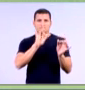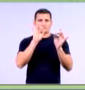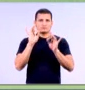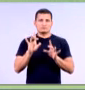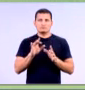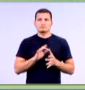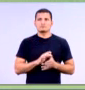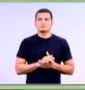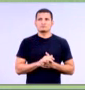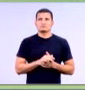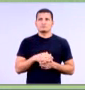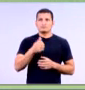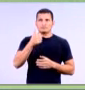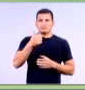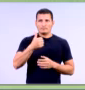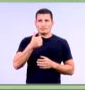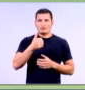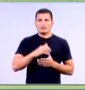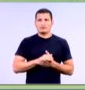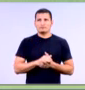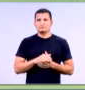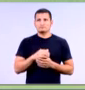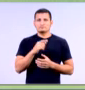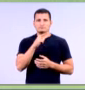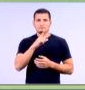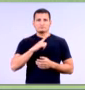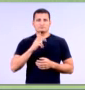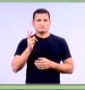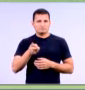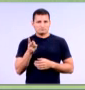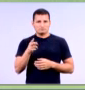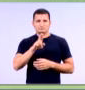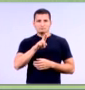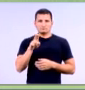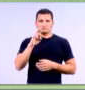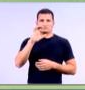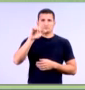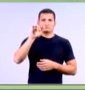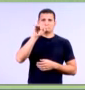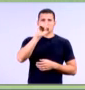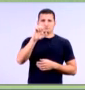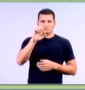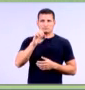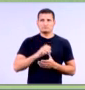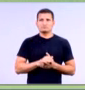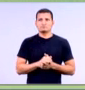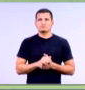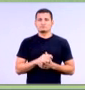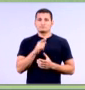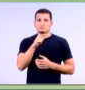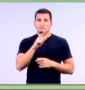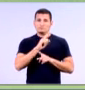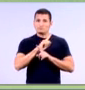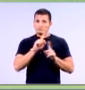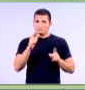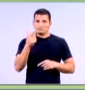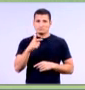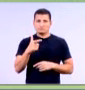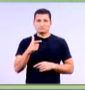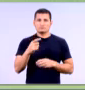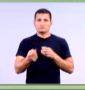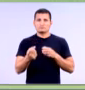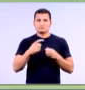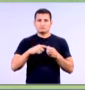muito especiais. Primeiro, ele tem o mesmo nome da classe. Legal? Ele não tem tipo de retorno, não tem